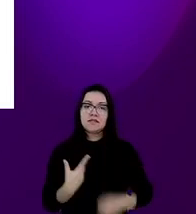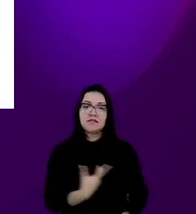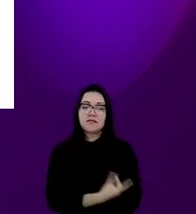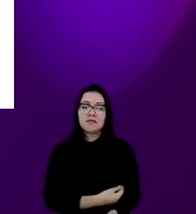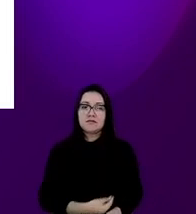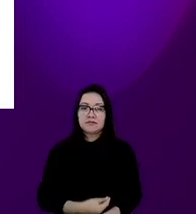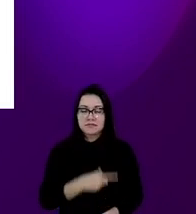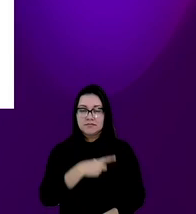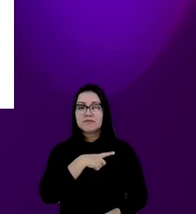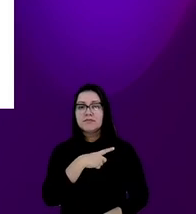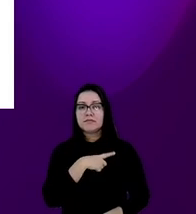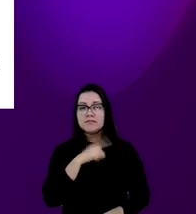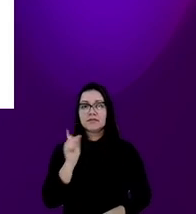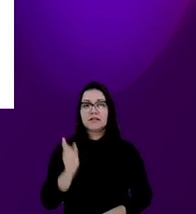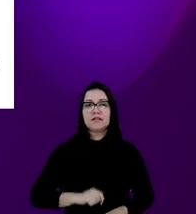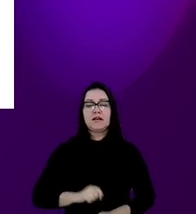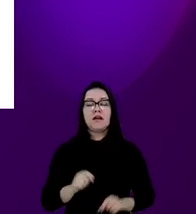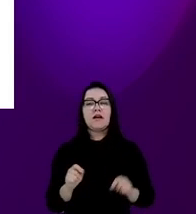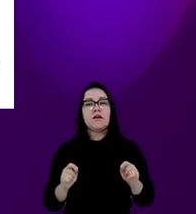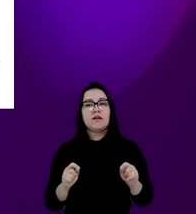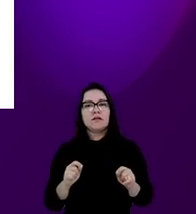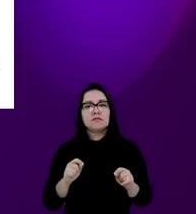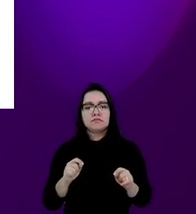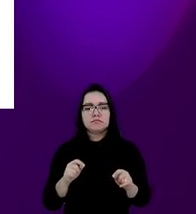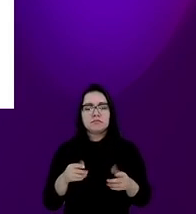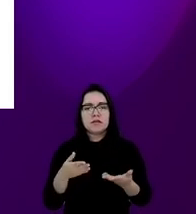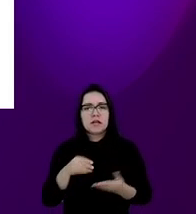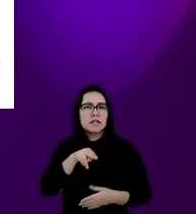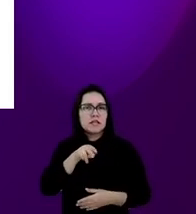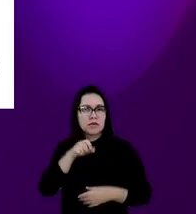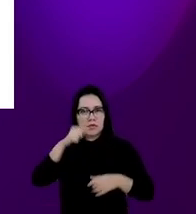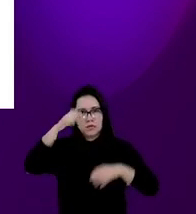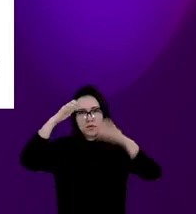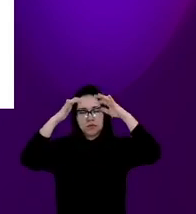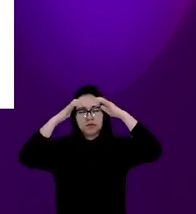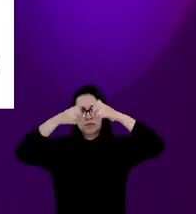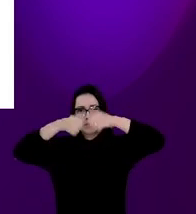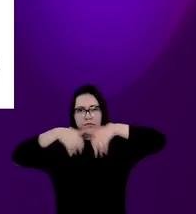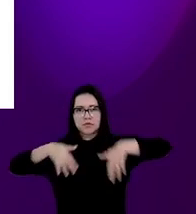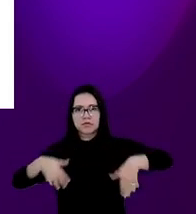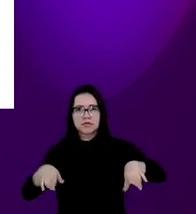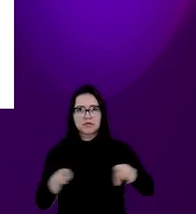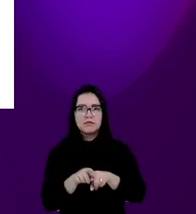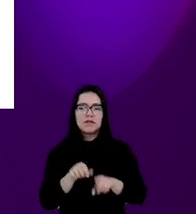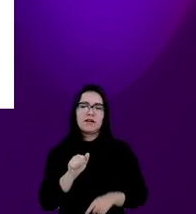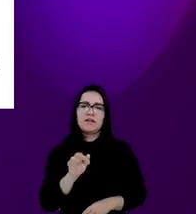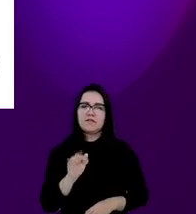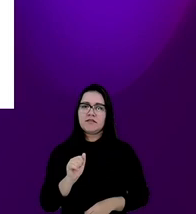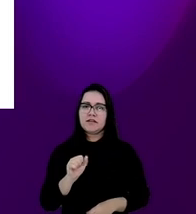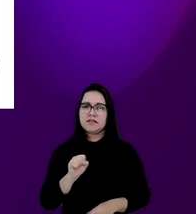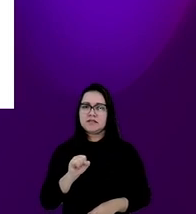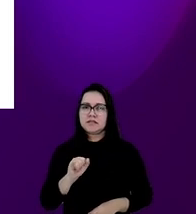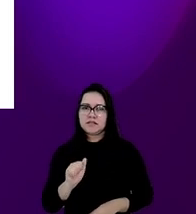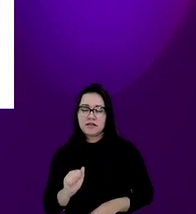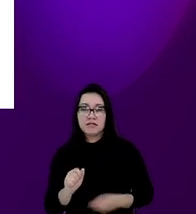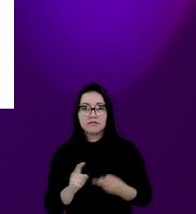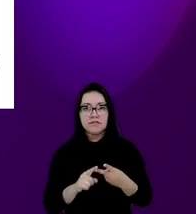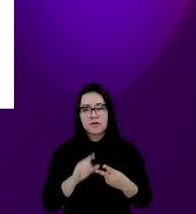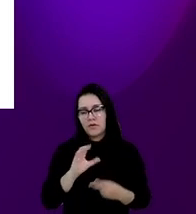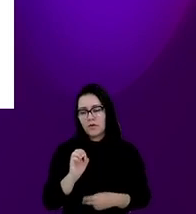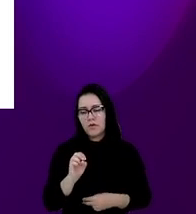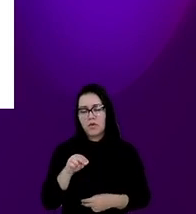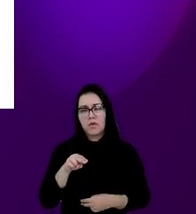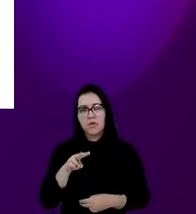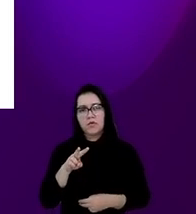propiciando essa reação neurológica que leva a delírio, afasia, convulsões, edema cerebral